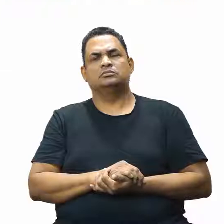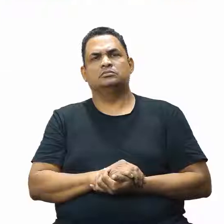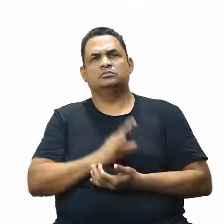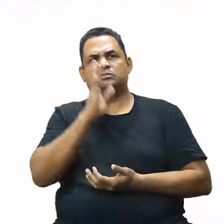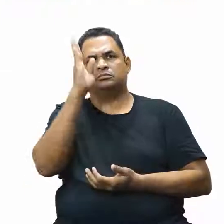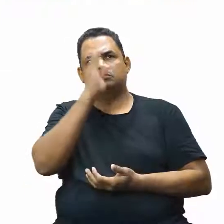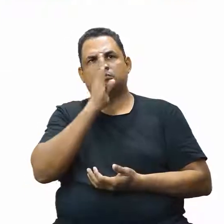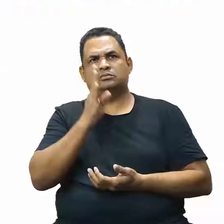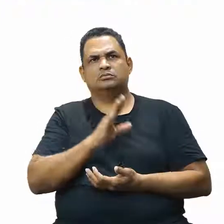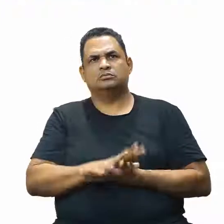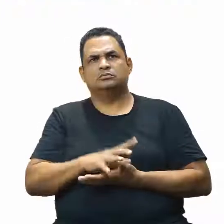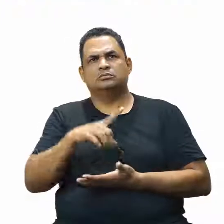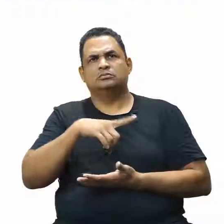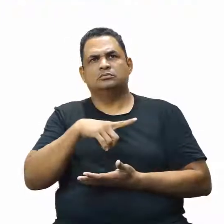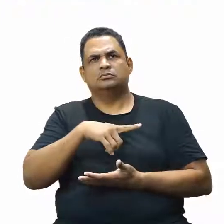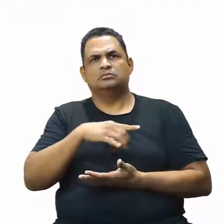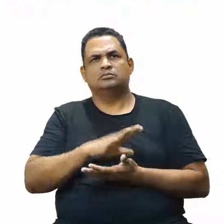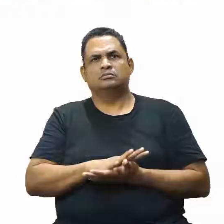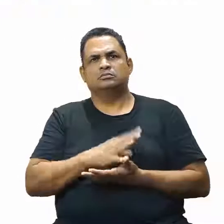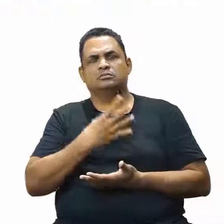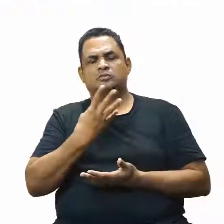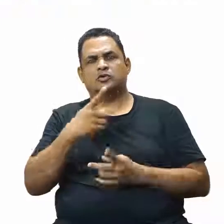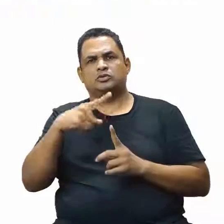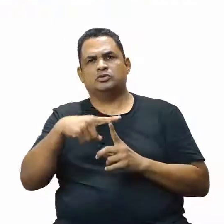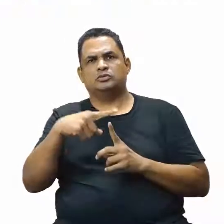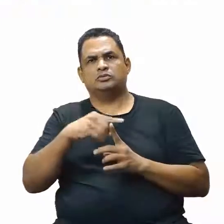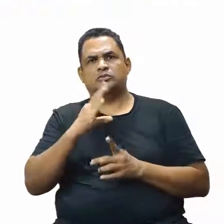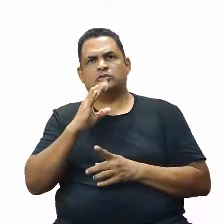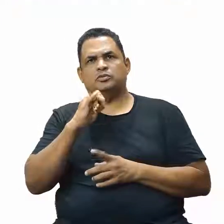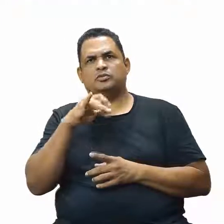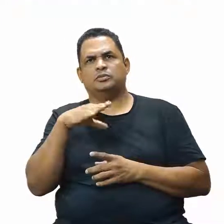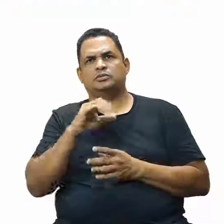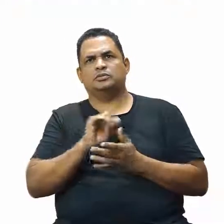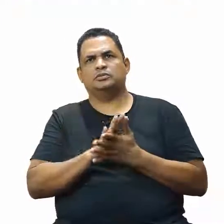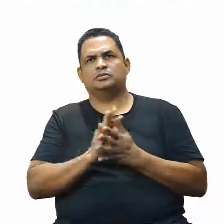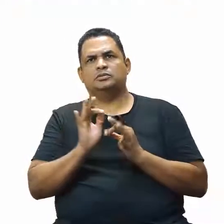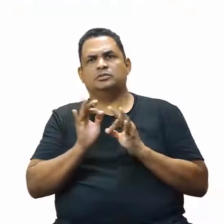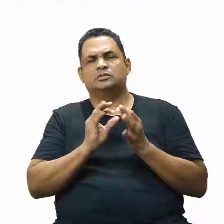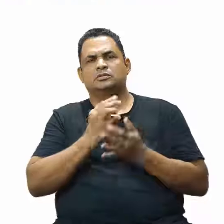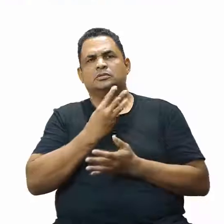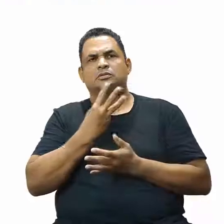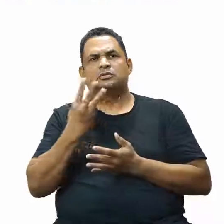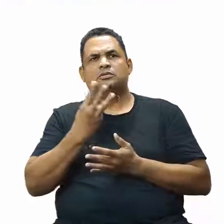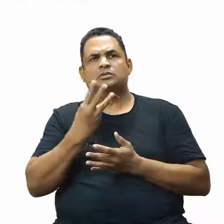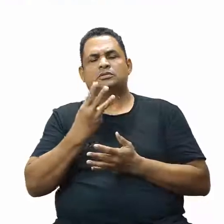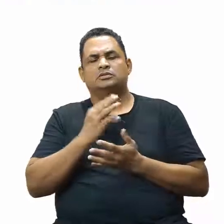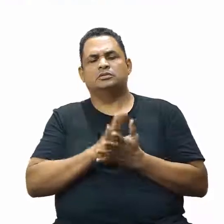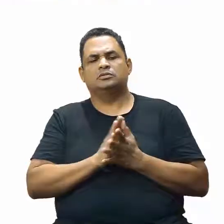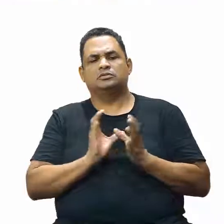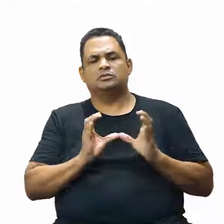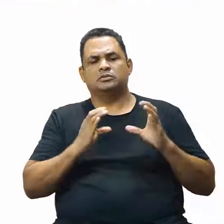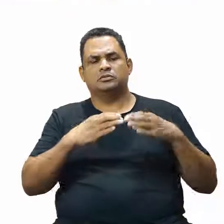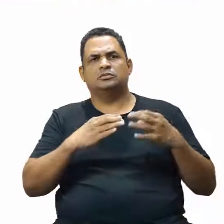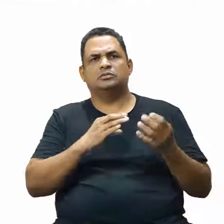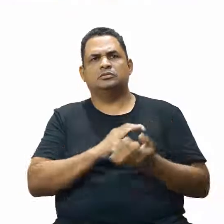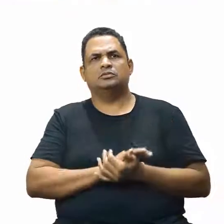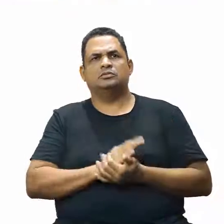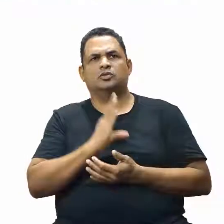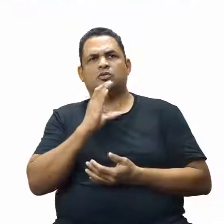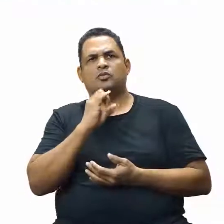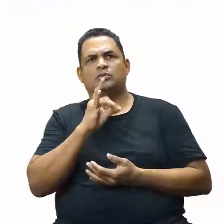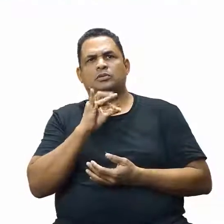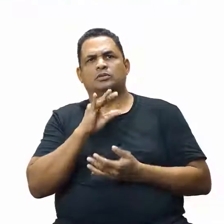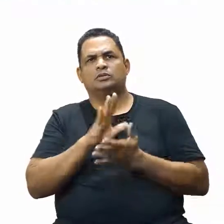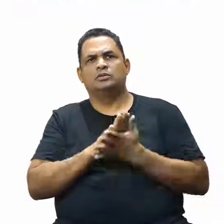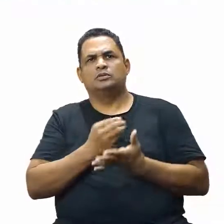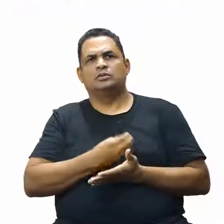No Brasil, existem 4 famílias de cupins, constituídas em 3 grupos. Cupins